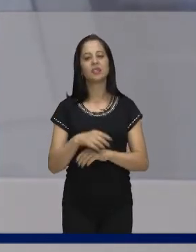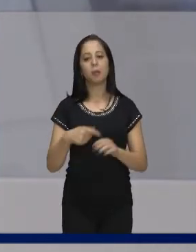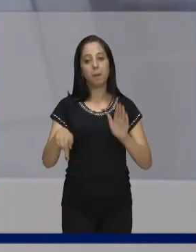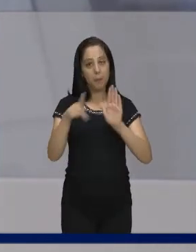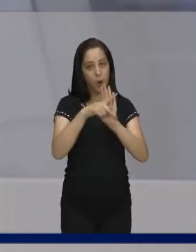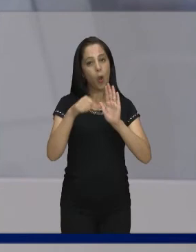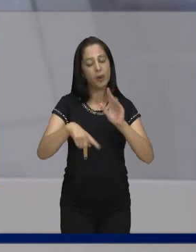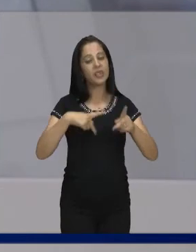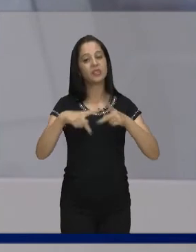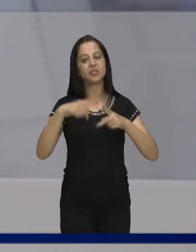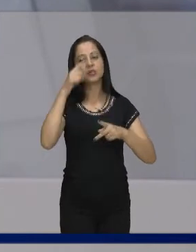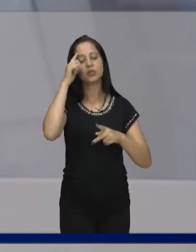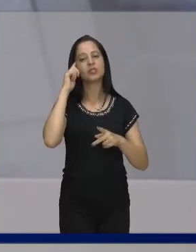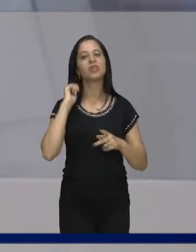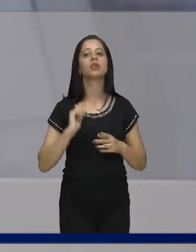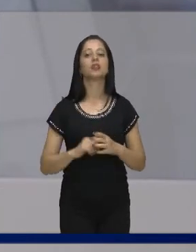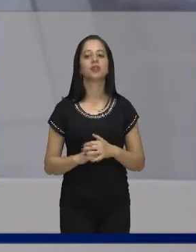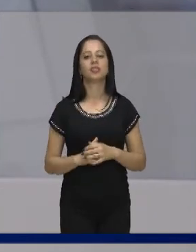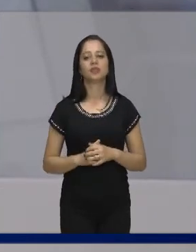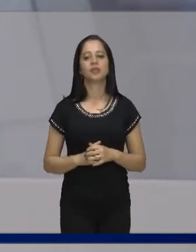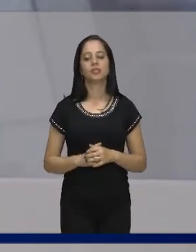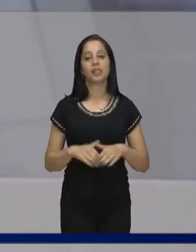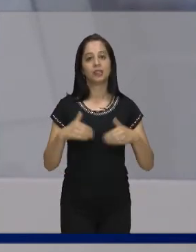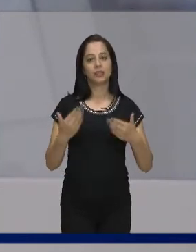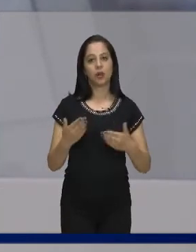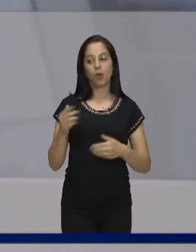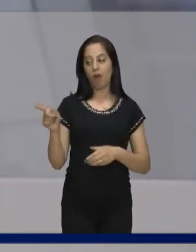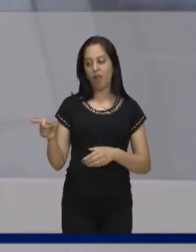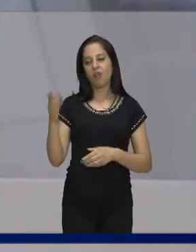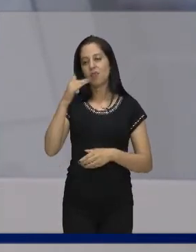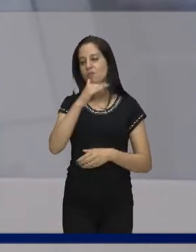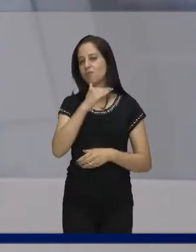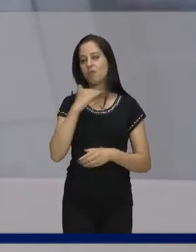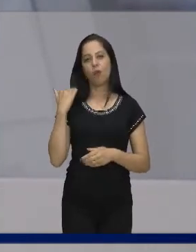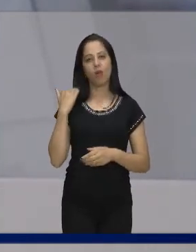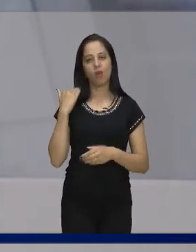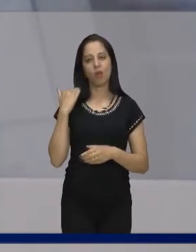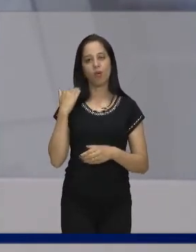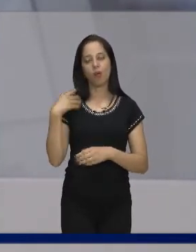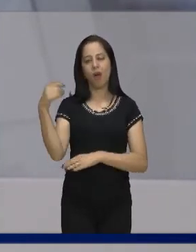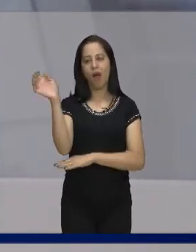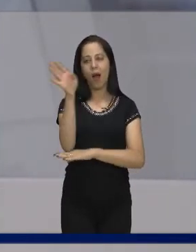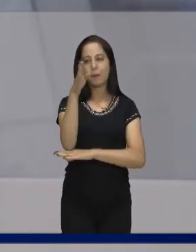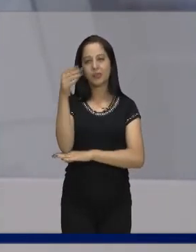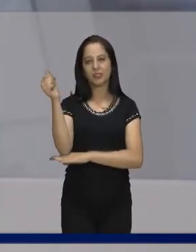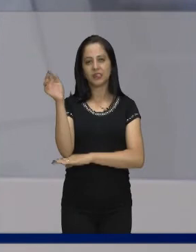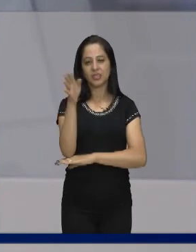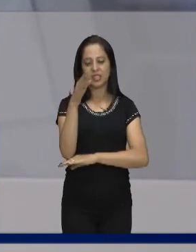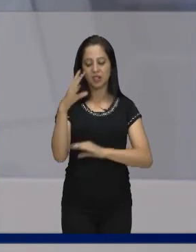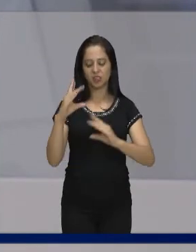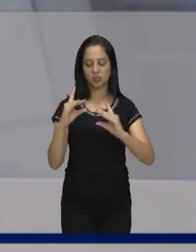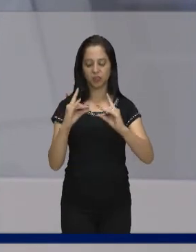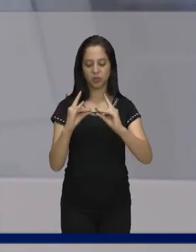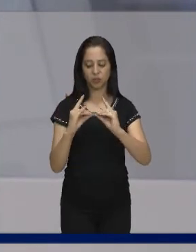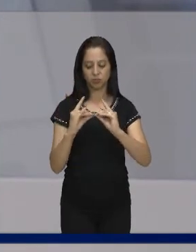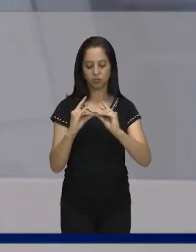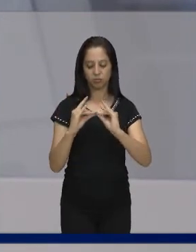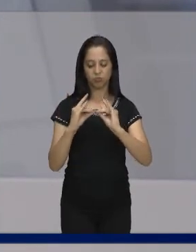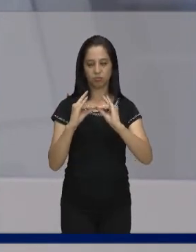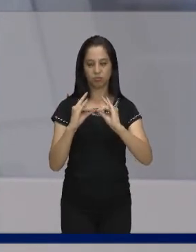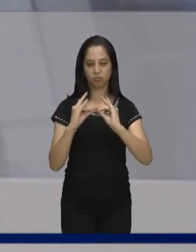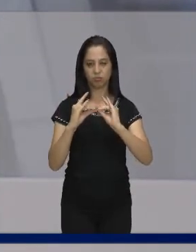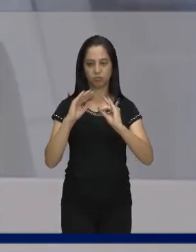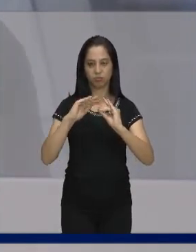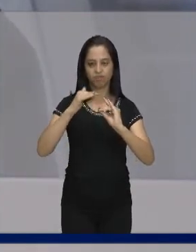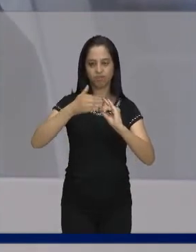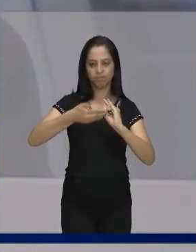levou, junto com ele, a bandeira do nosso querido São José, time do nosso futebol.